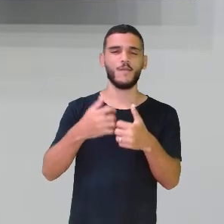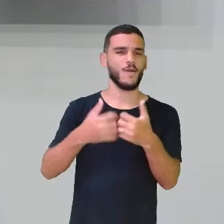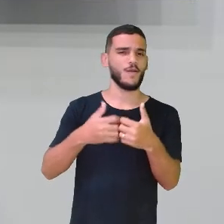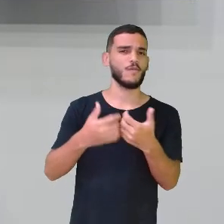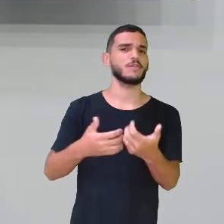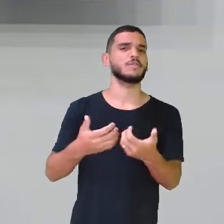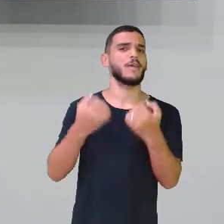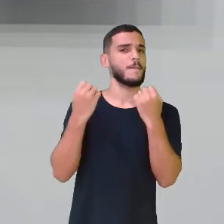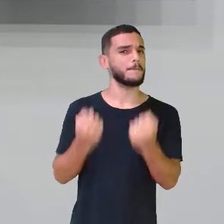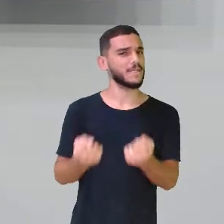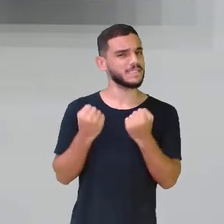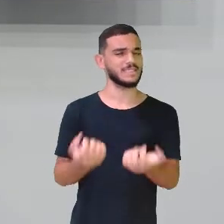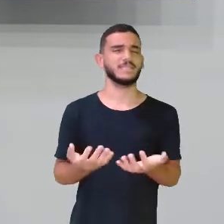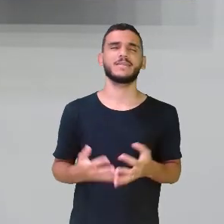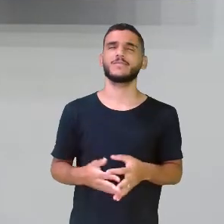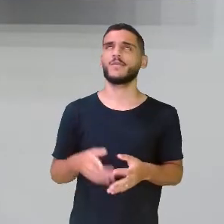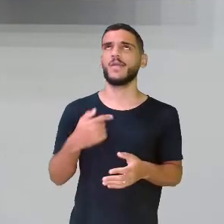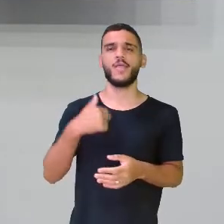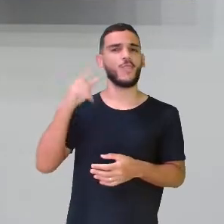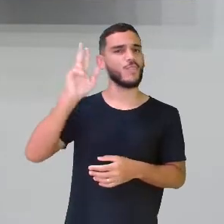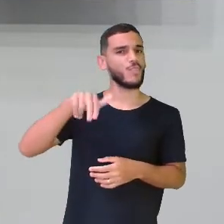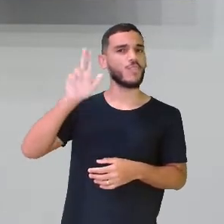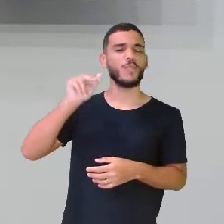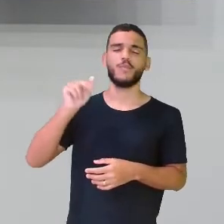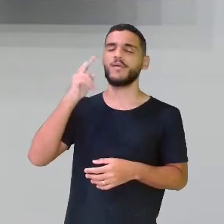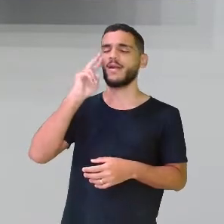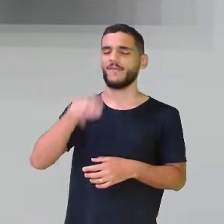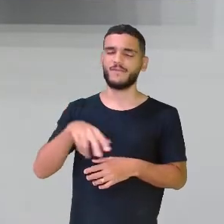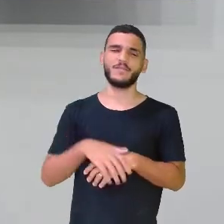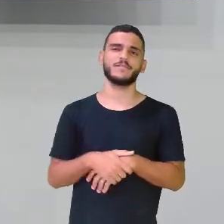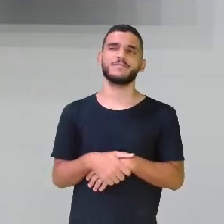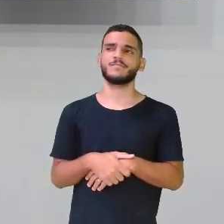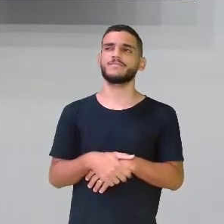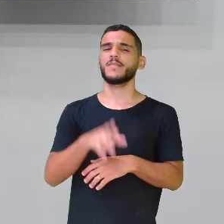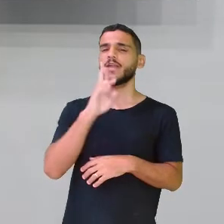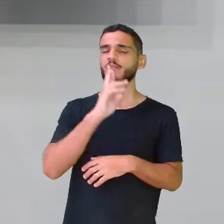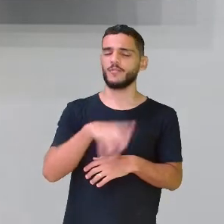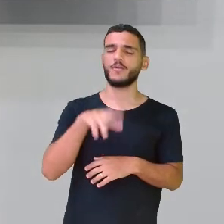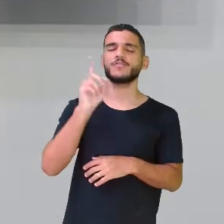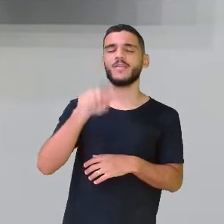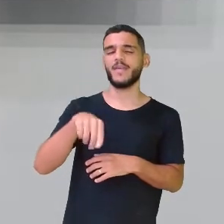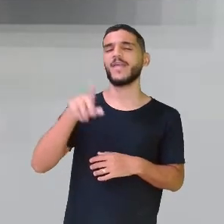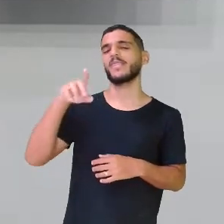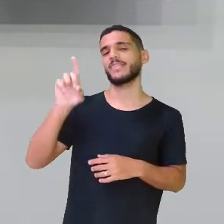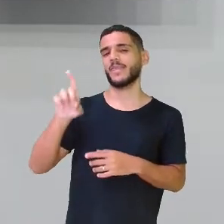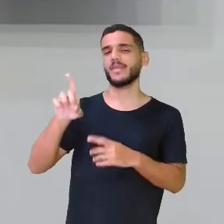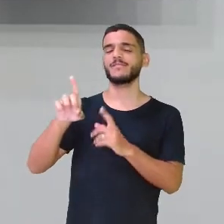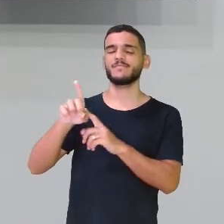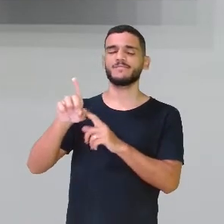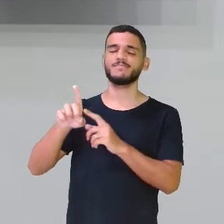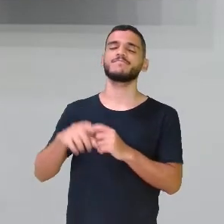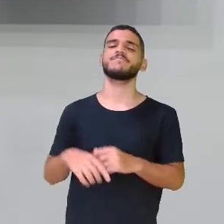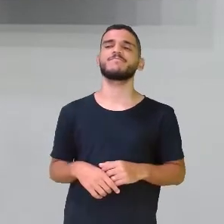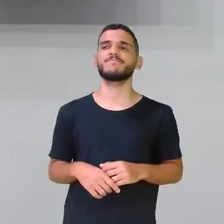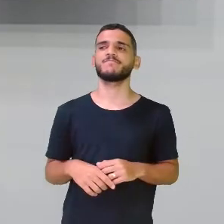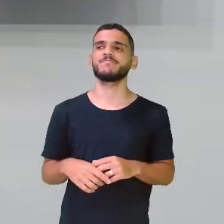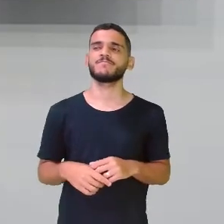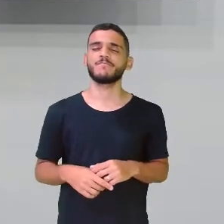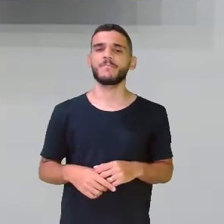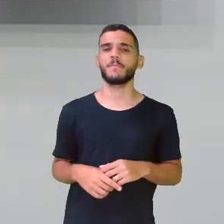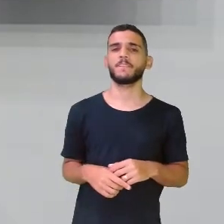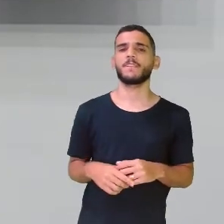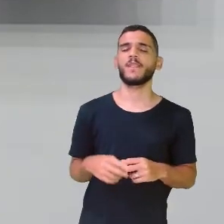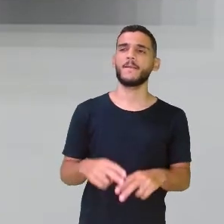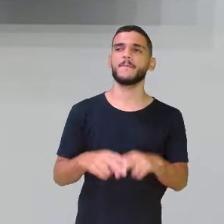Pesadinho, né? Eu nunca vi um ovo de 1 quilo. A resposta, de fato, é a letra D. E é por isso